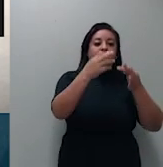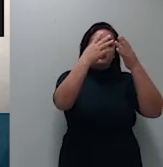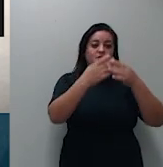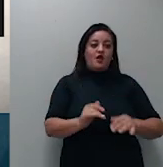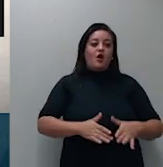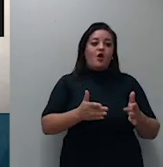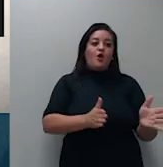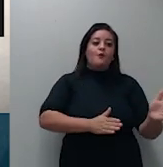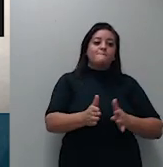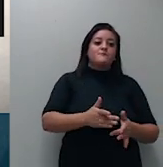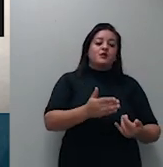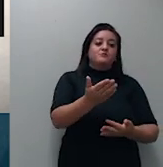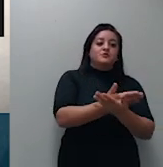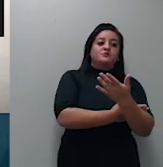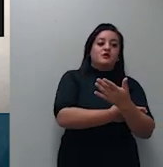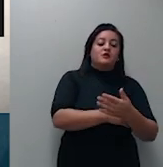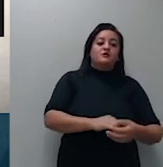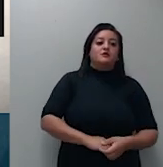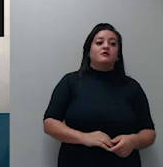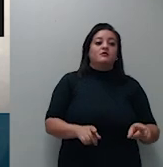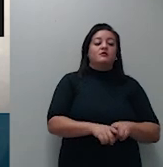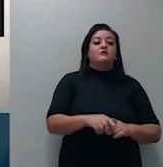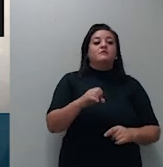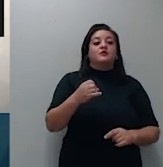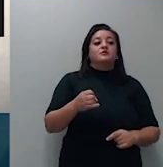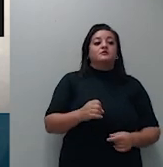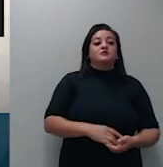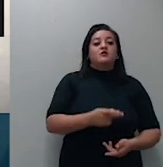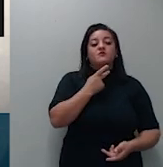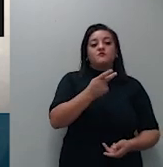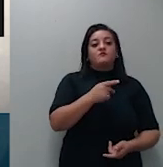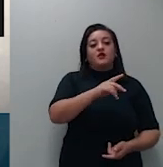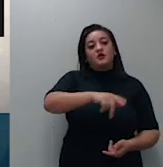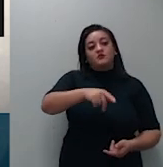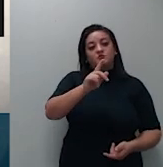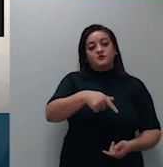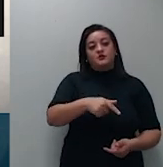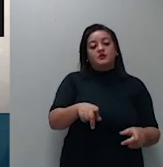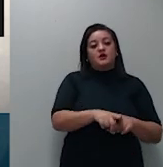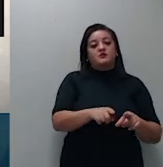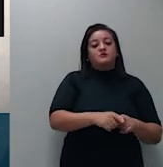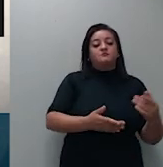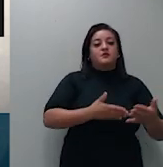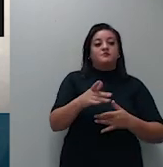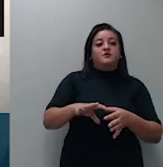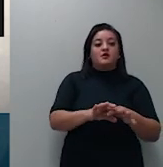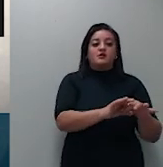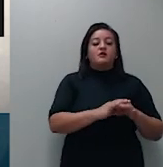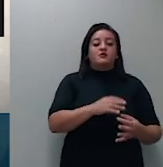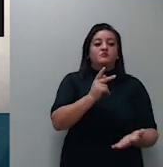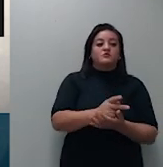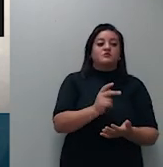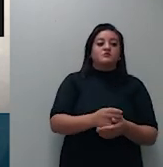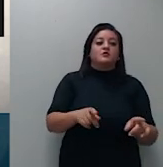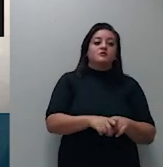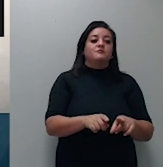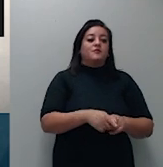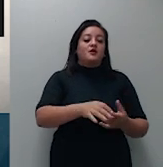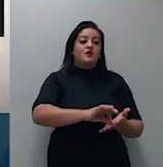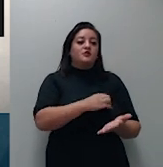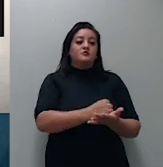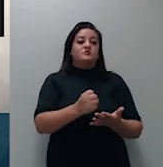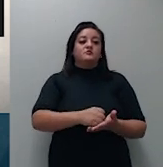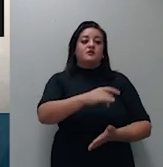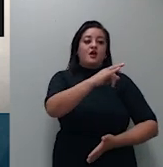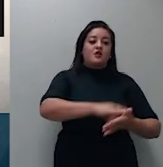consiste em esclarecer qual o prazo prescricional para se propor ação de nulidade de partilha me ligaram homologado em juízo e